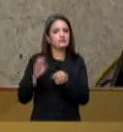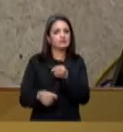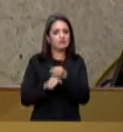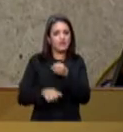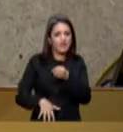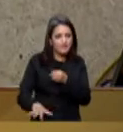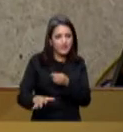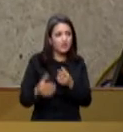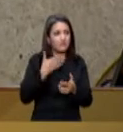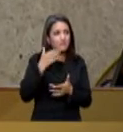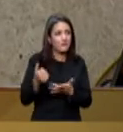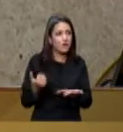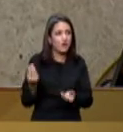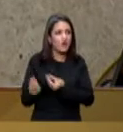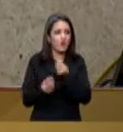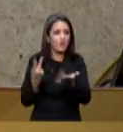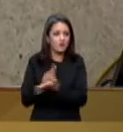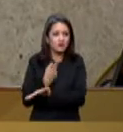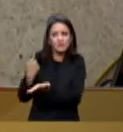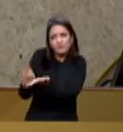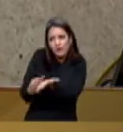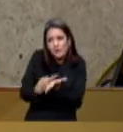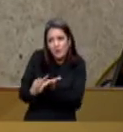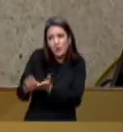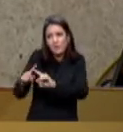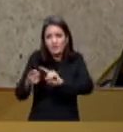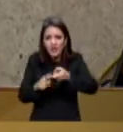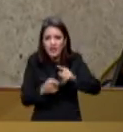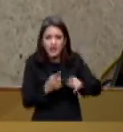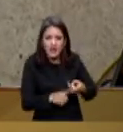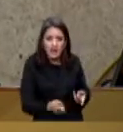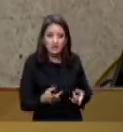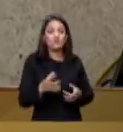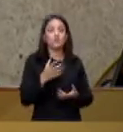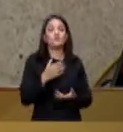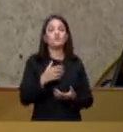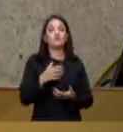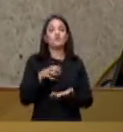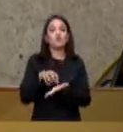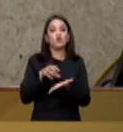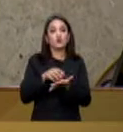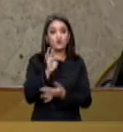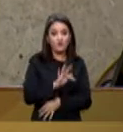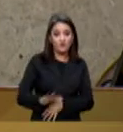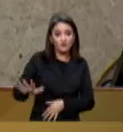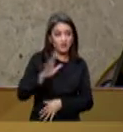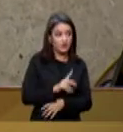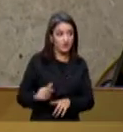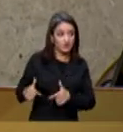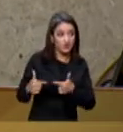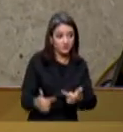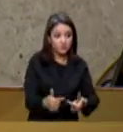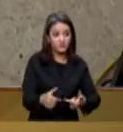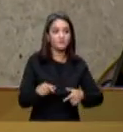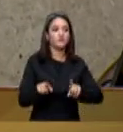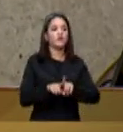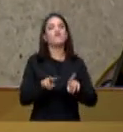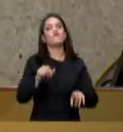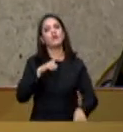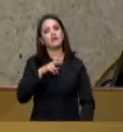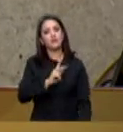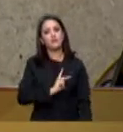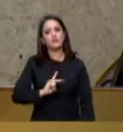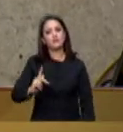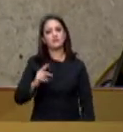melhorar a articulação institucional entre os órgãos federais que atuam no setor, e esse comitê será presidido